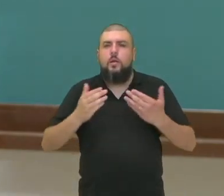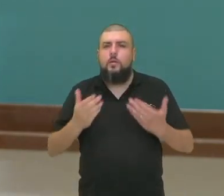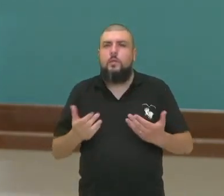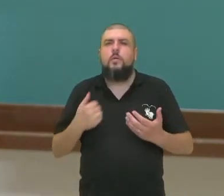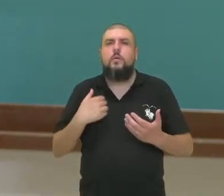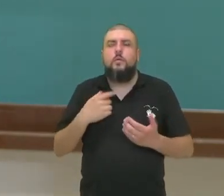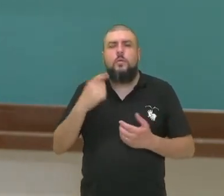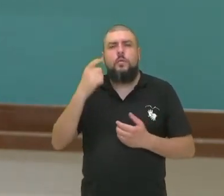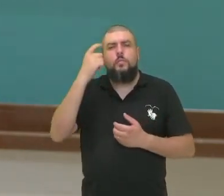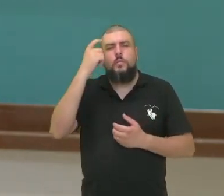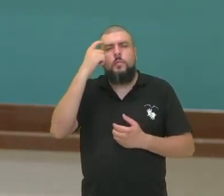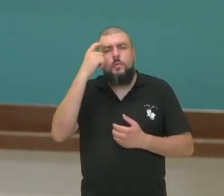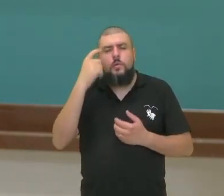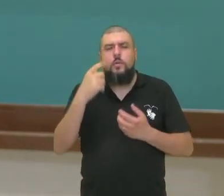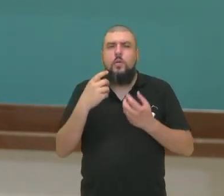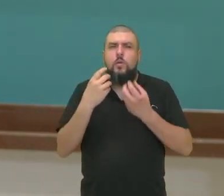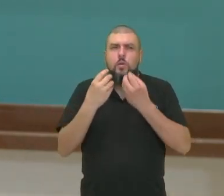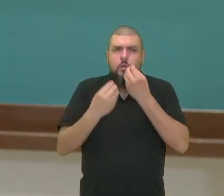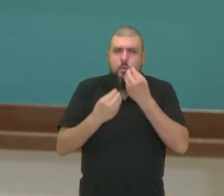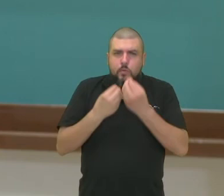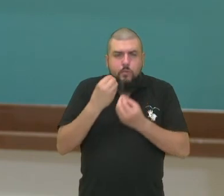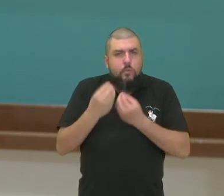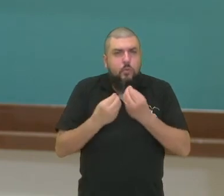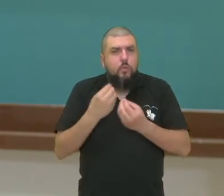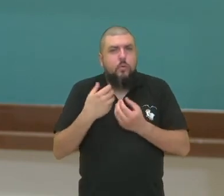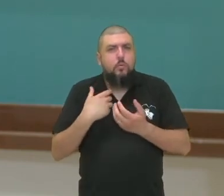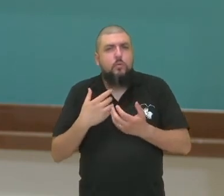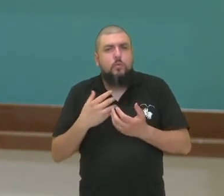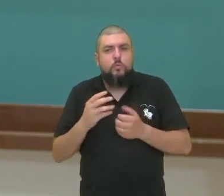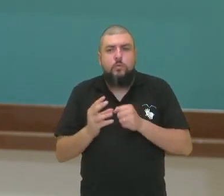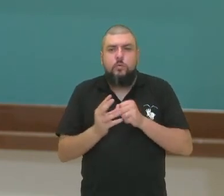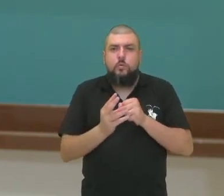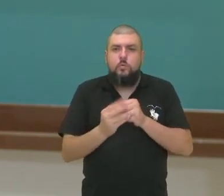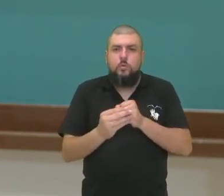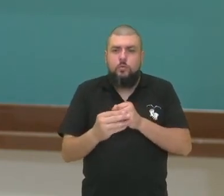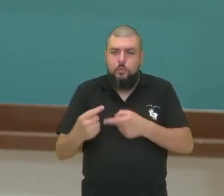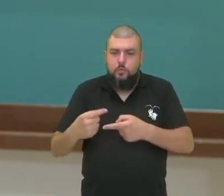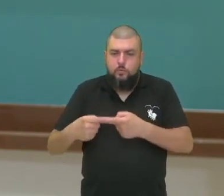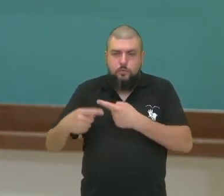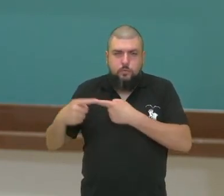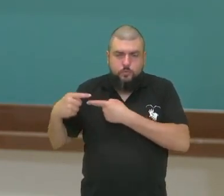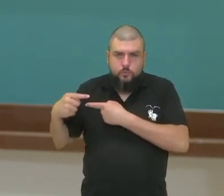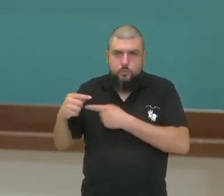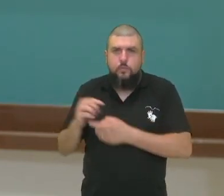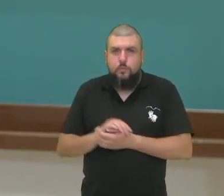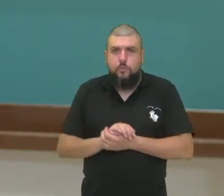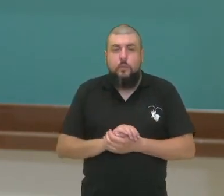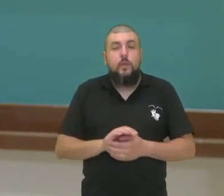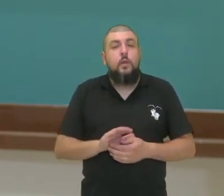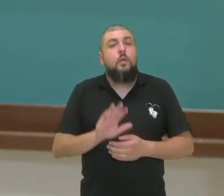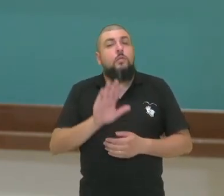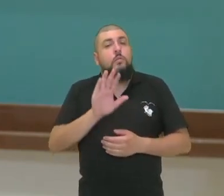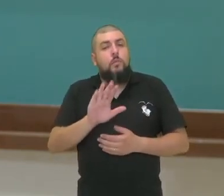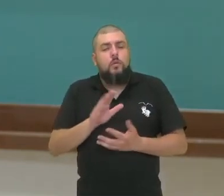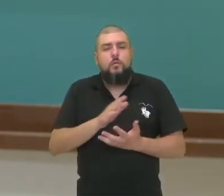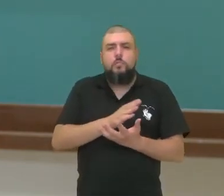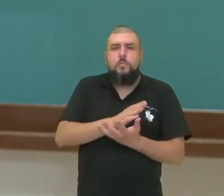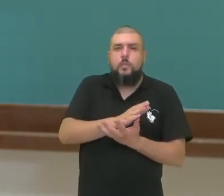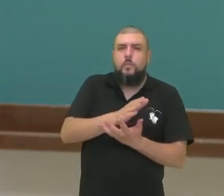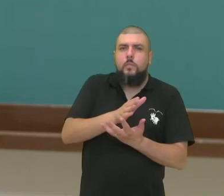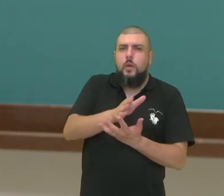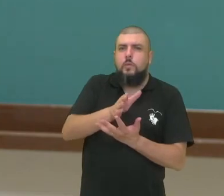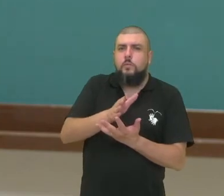problematizar justamente a fonte, a origem do nosso conhecimento. Mas essas correntes, elas vão ganhar